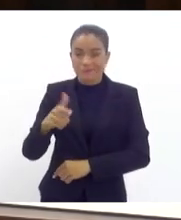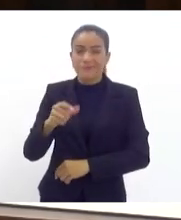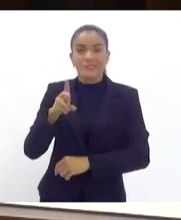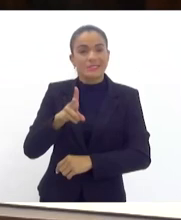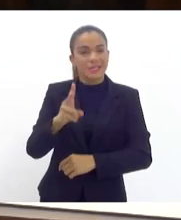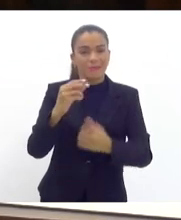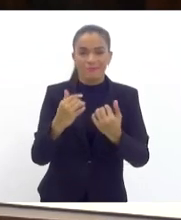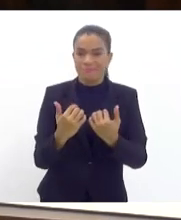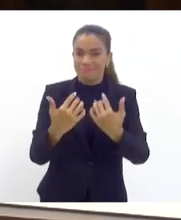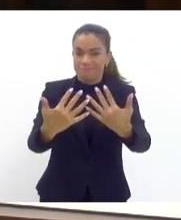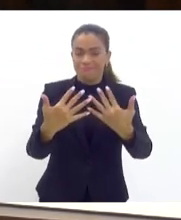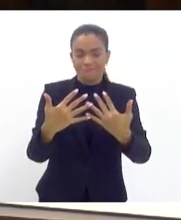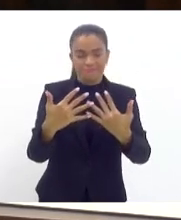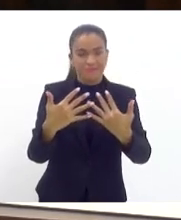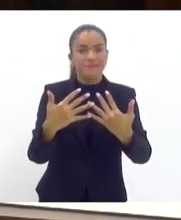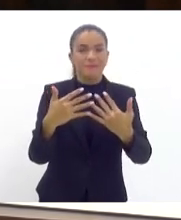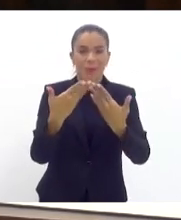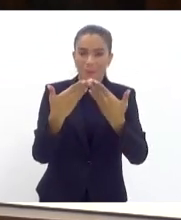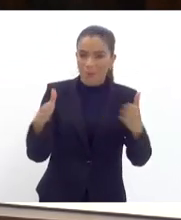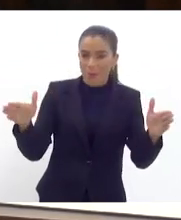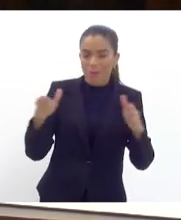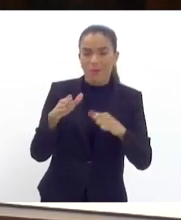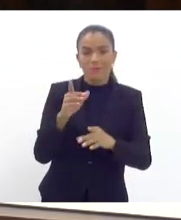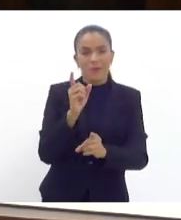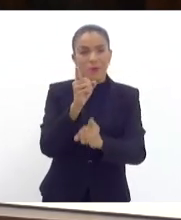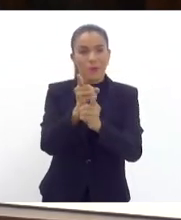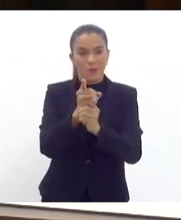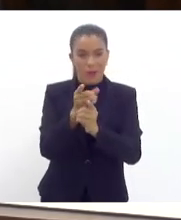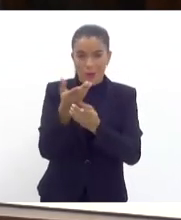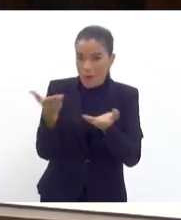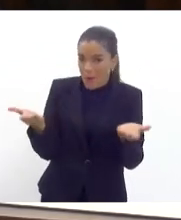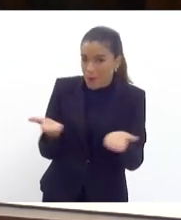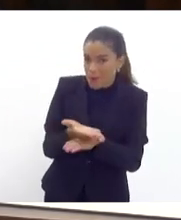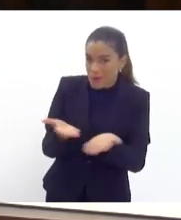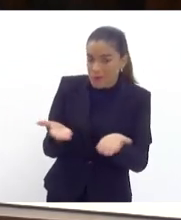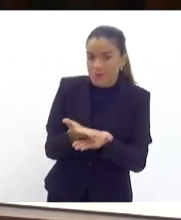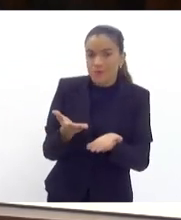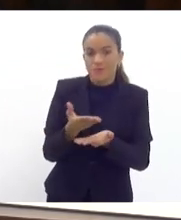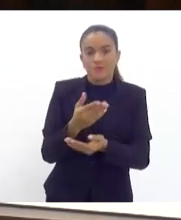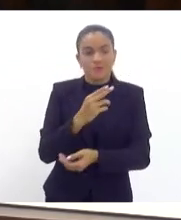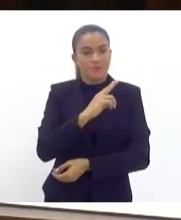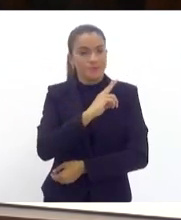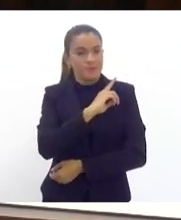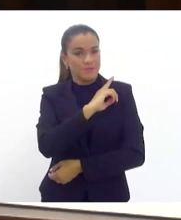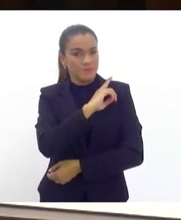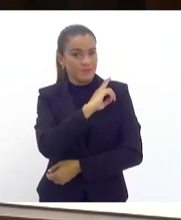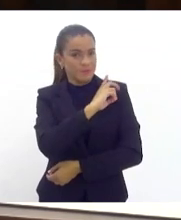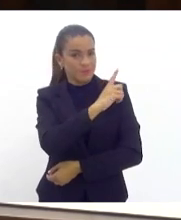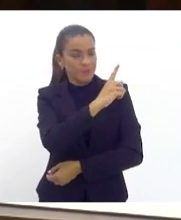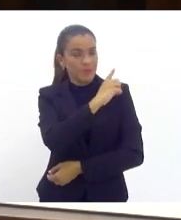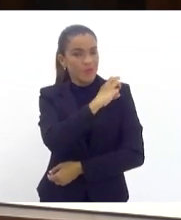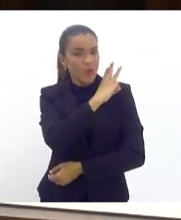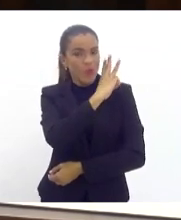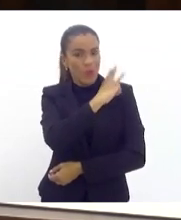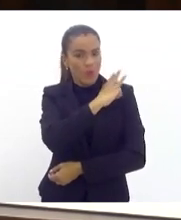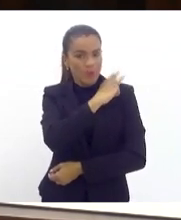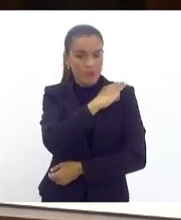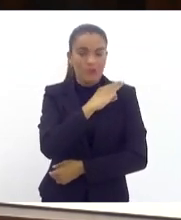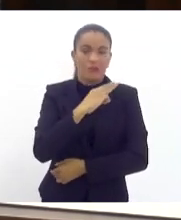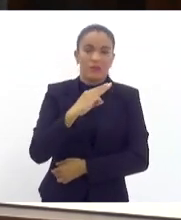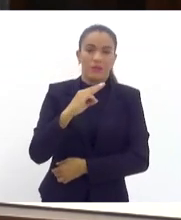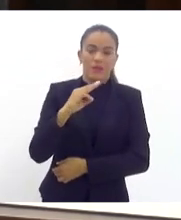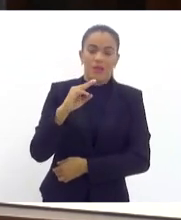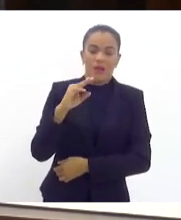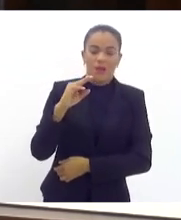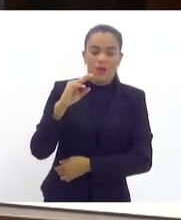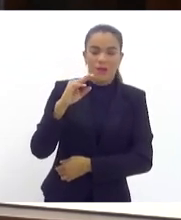pública com a temática da segurança reencontrar hoje comandante do DPA delegado Gabriel Fernando